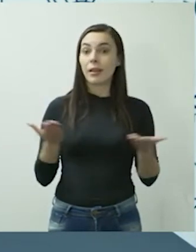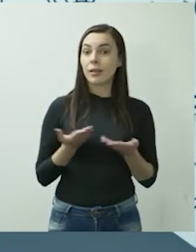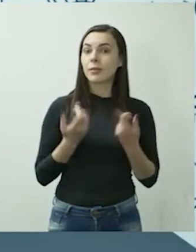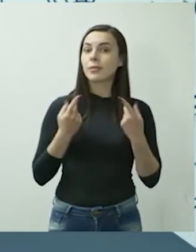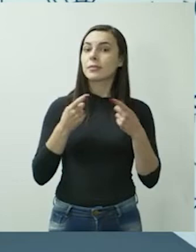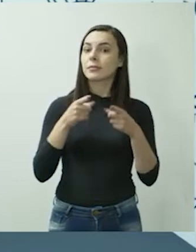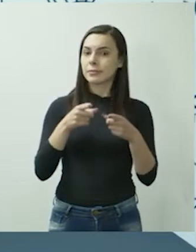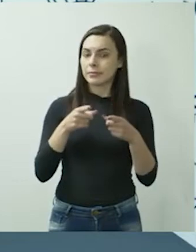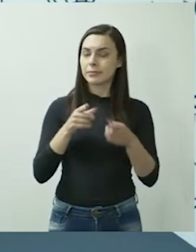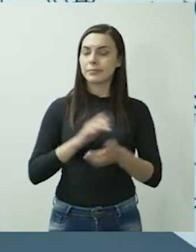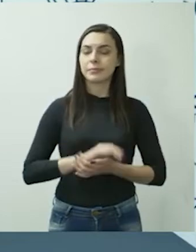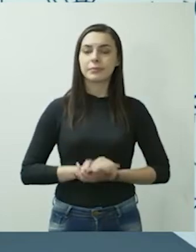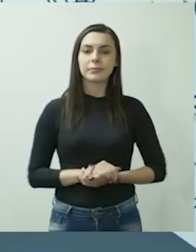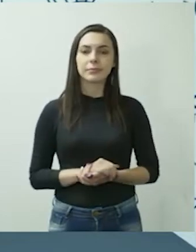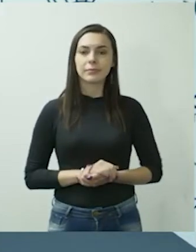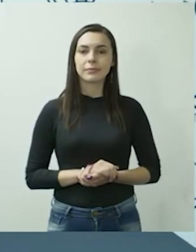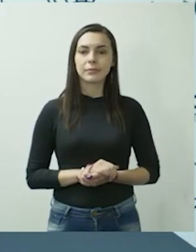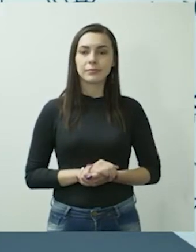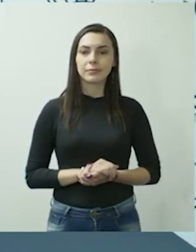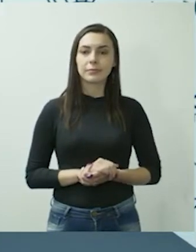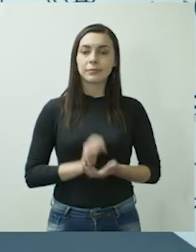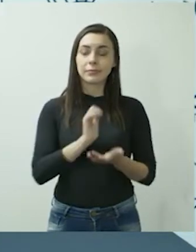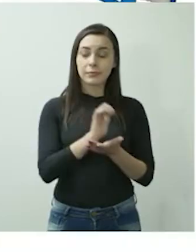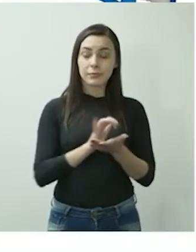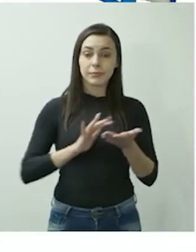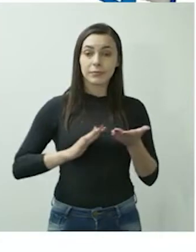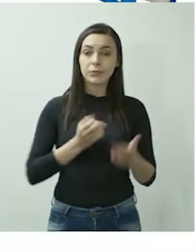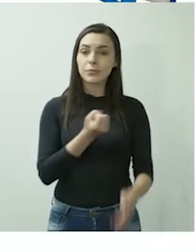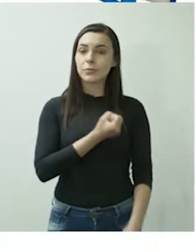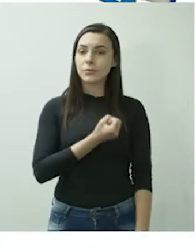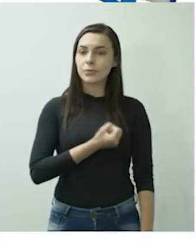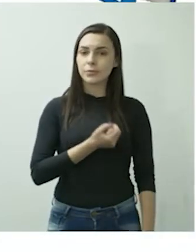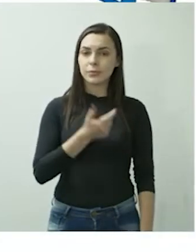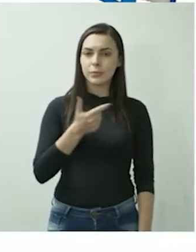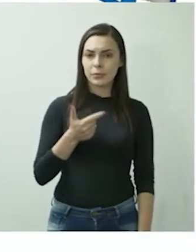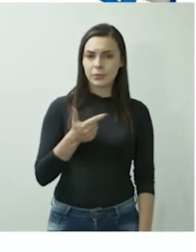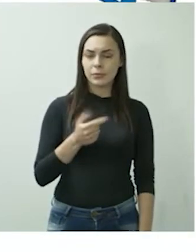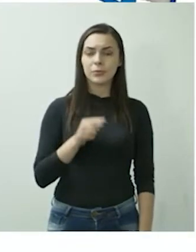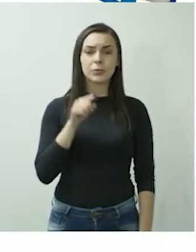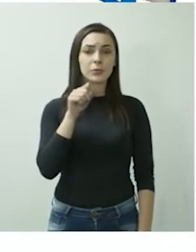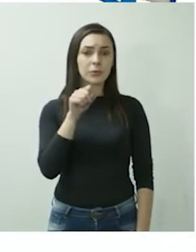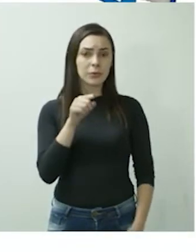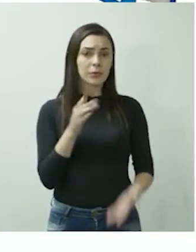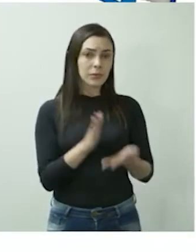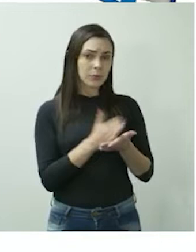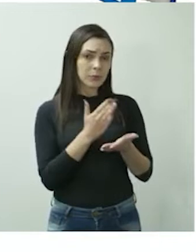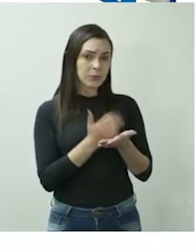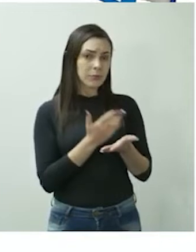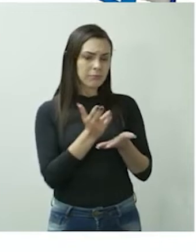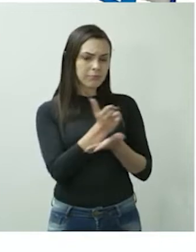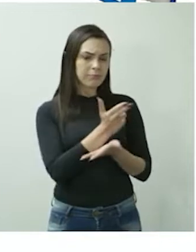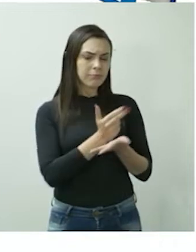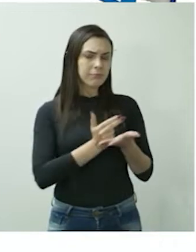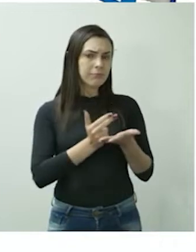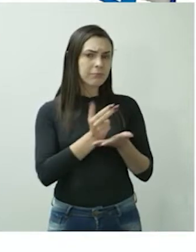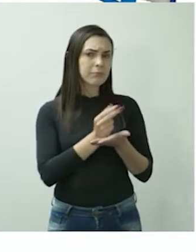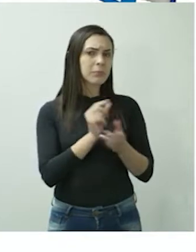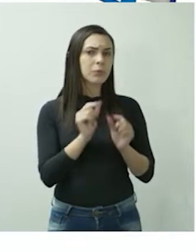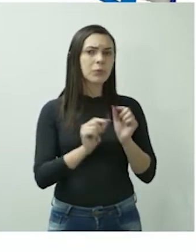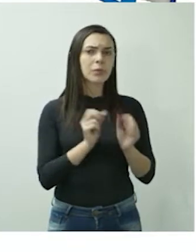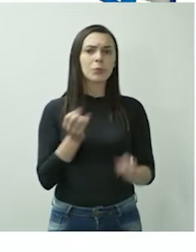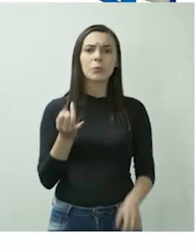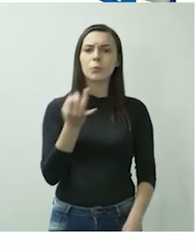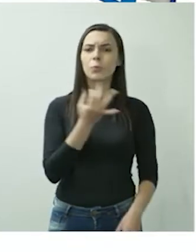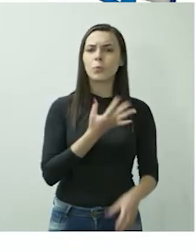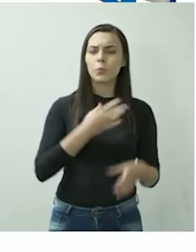o desafio de vocês. Atividade 2. Vocês vão desenhar aí no caderno de vocês a quantidade